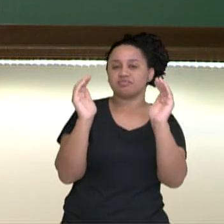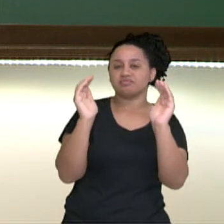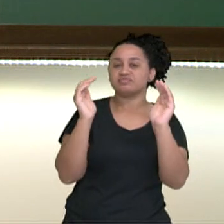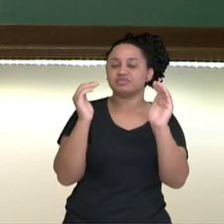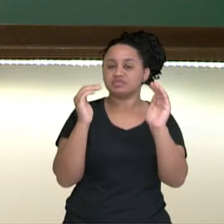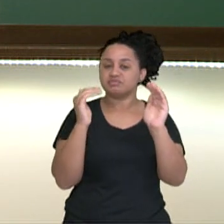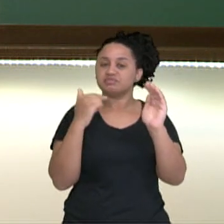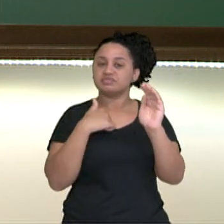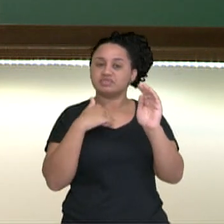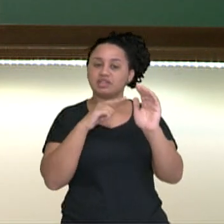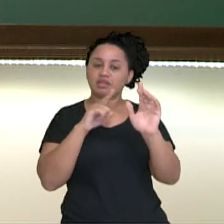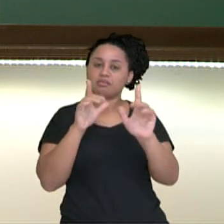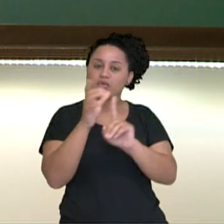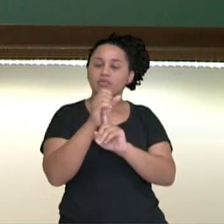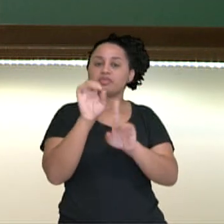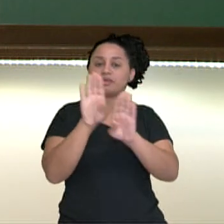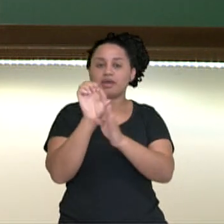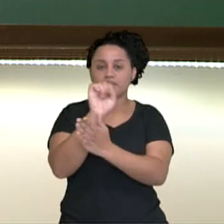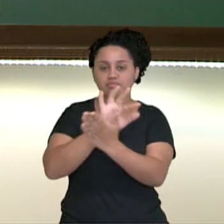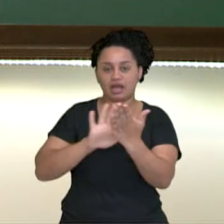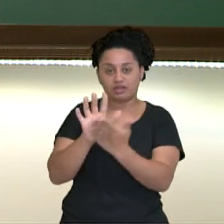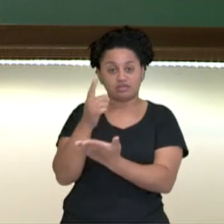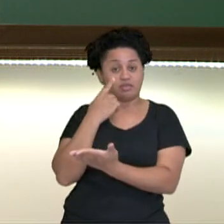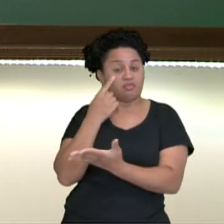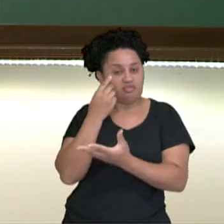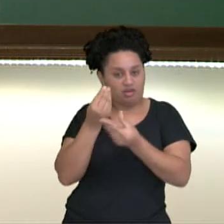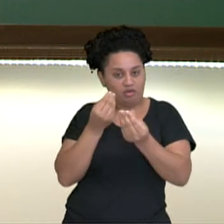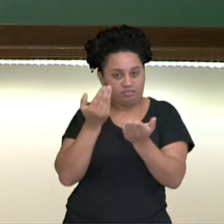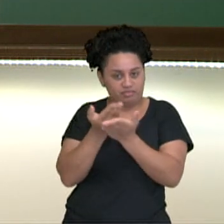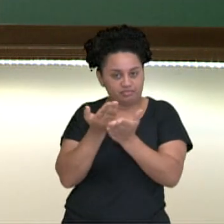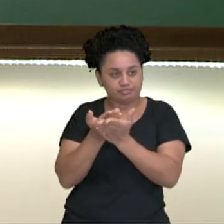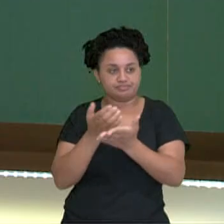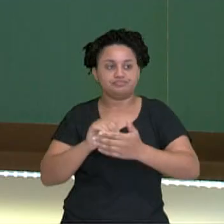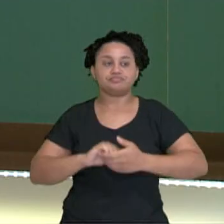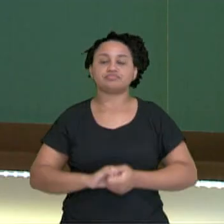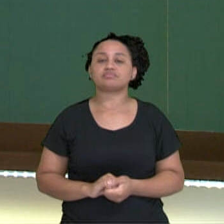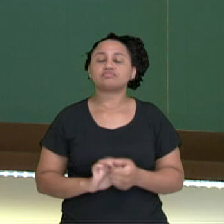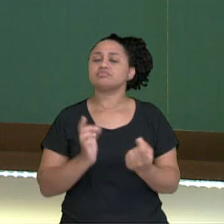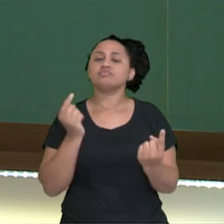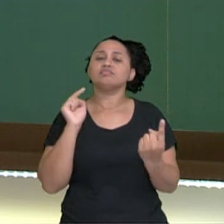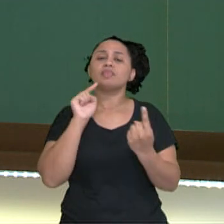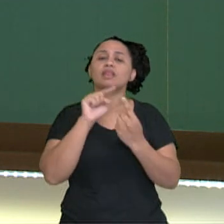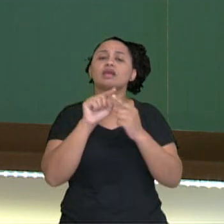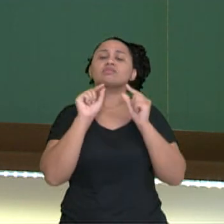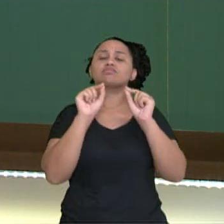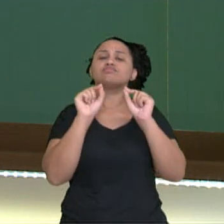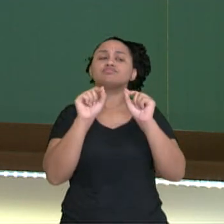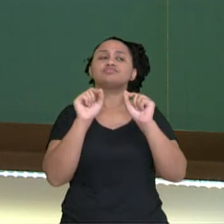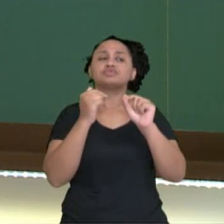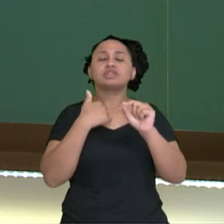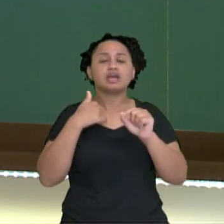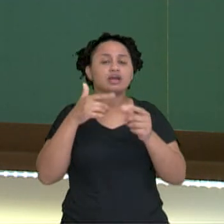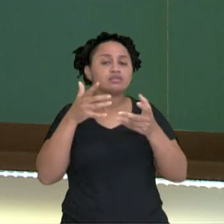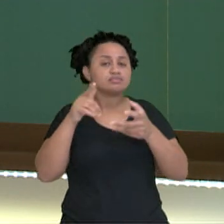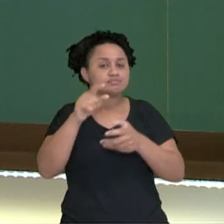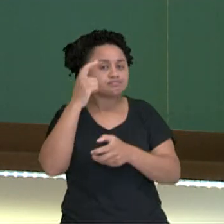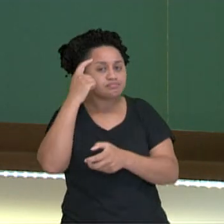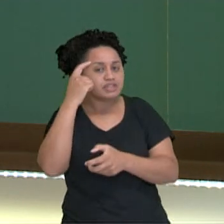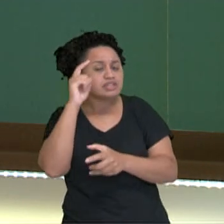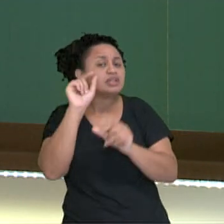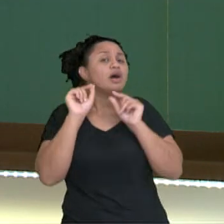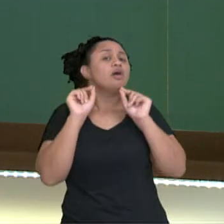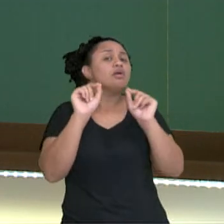domínio e o conjunto imagem. Vamos ver como que vai ser a nossa aula. Quero que você tenha em mente o que nós